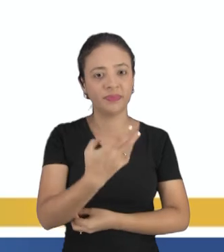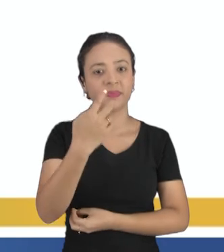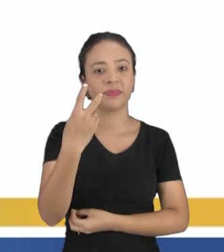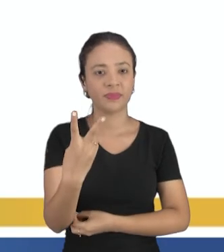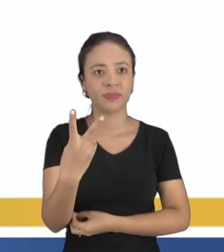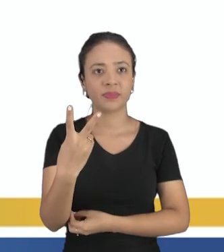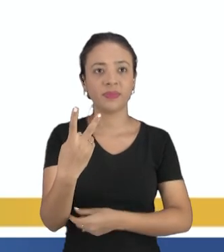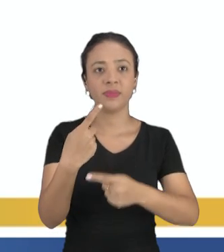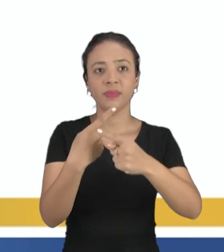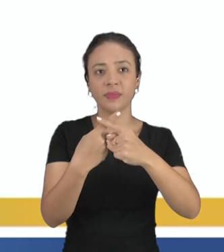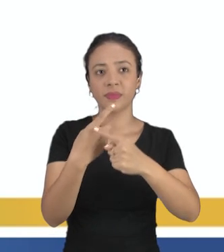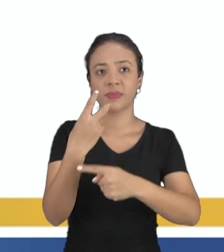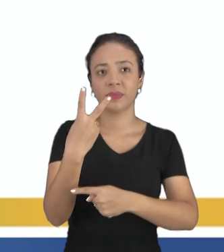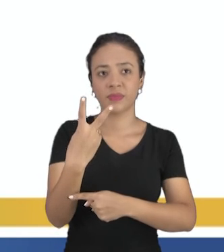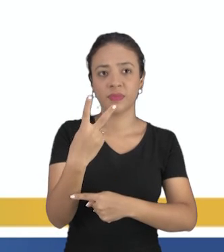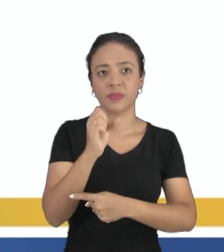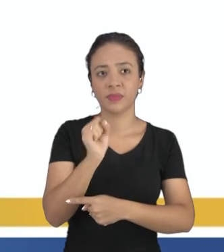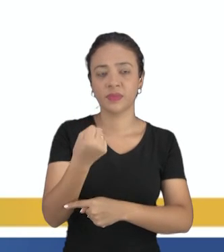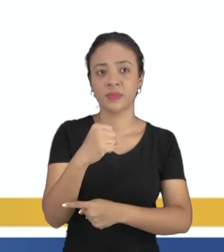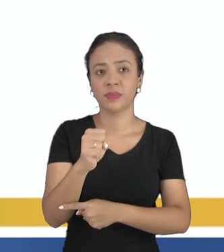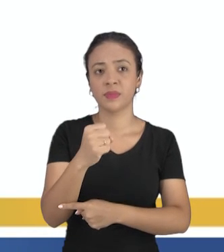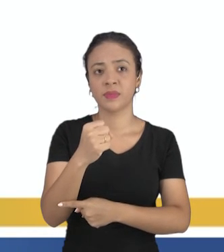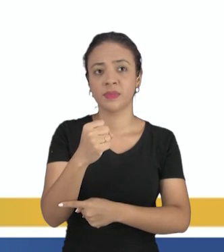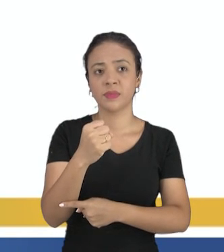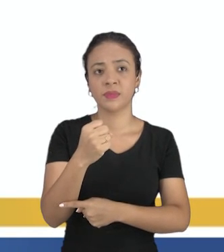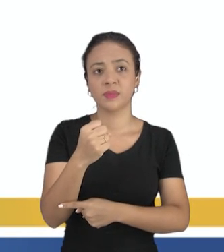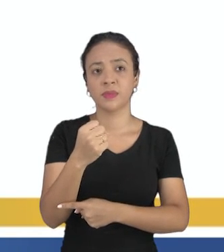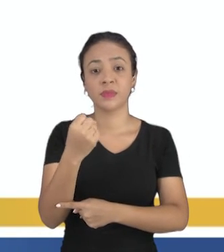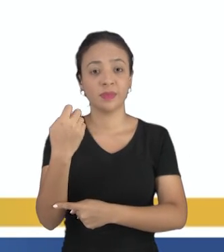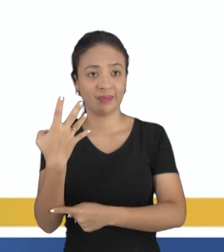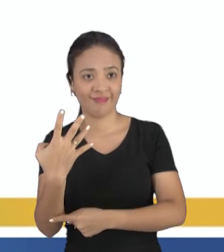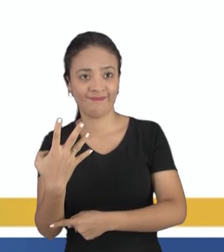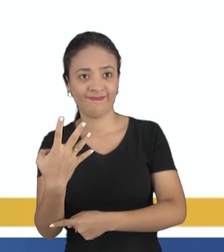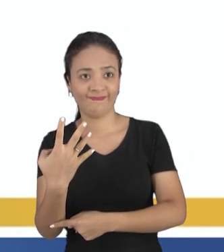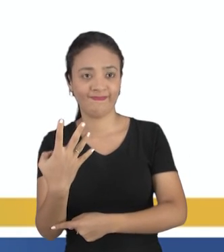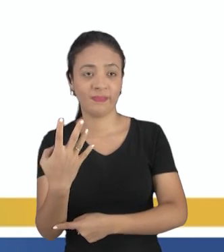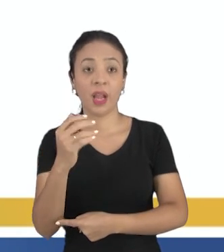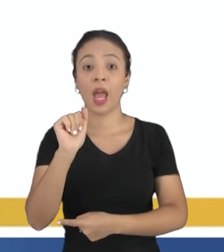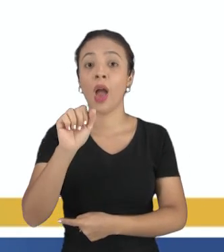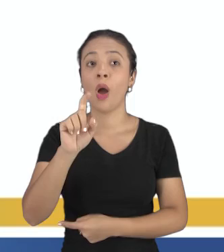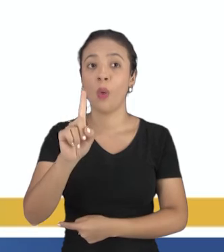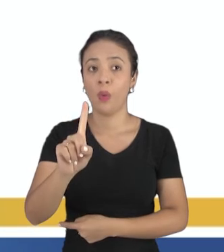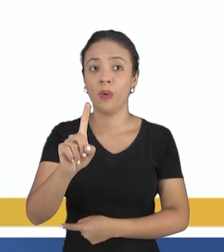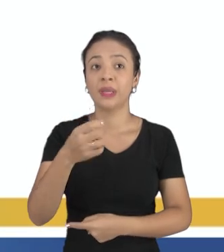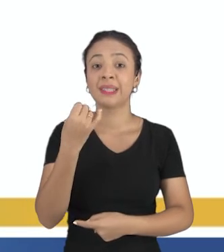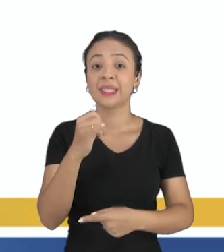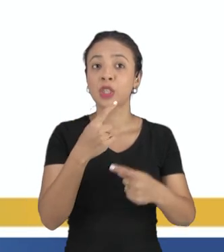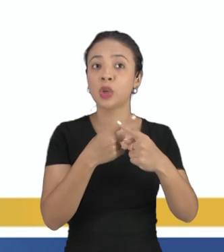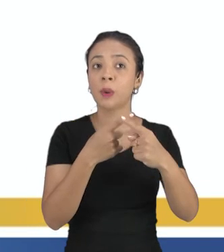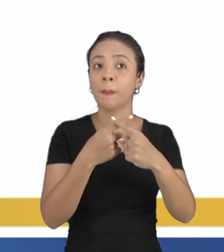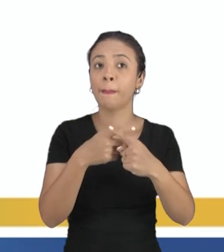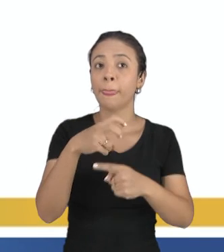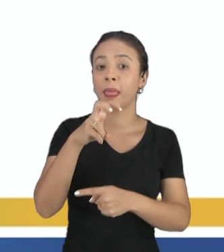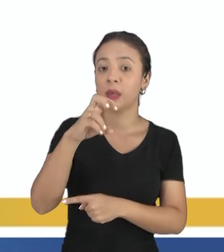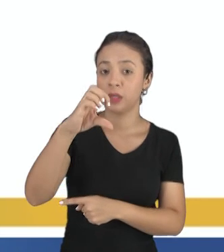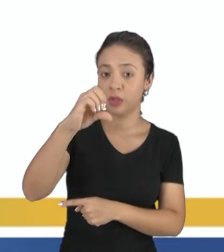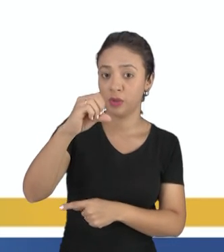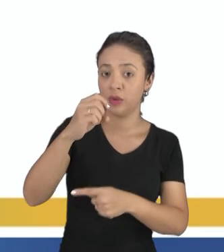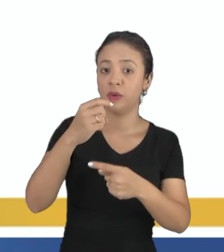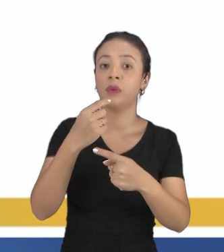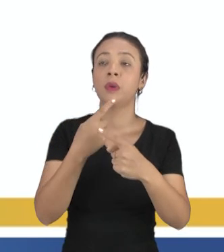42 vezes 2, 84. Eu estou no A1. E se eu multiplicar 59 por